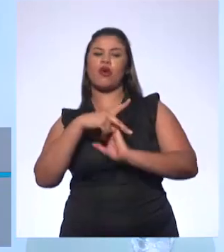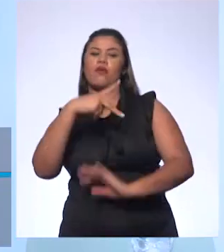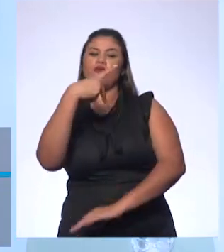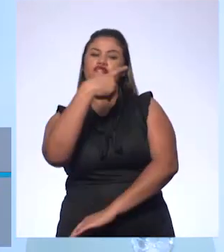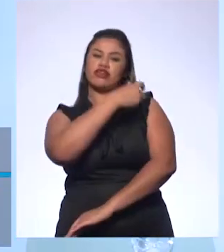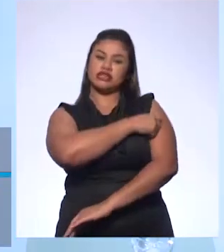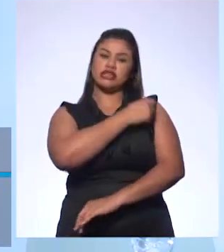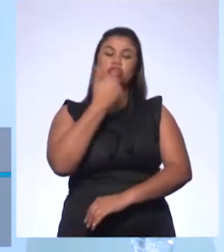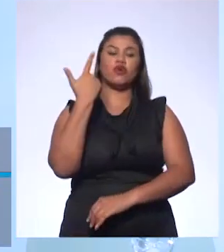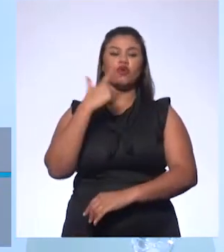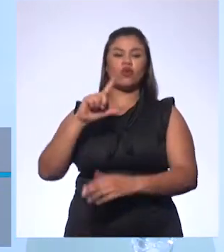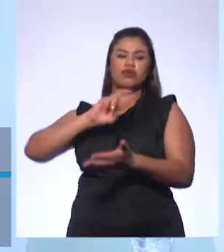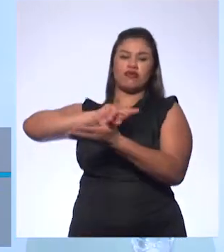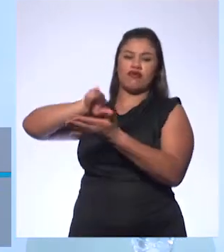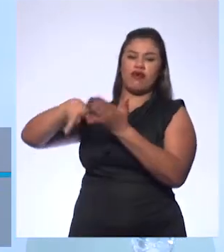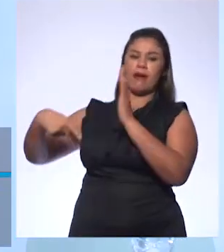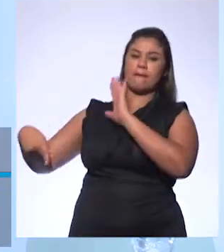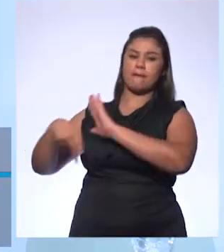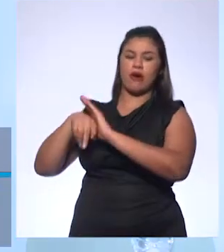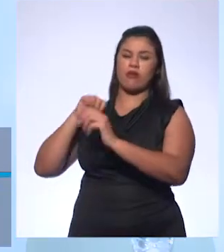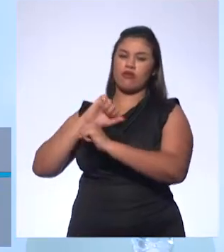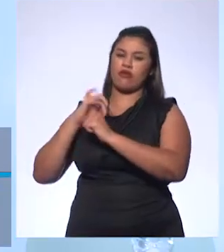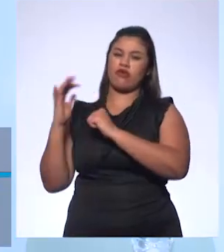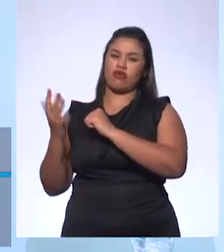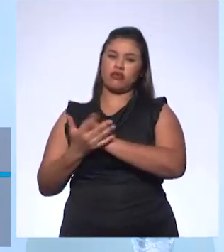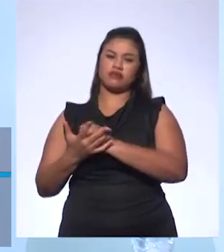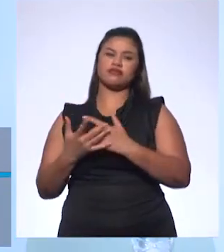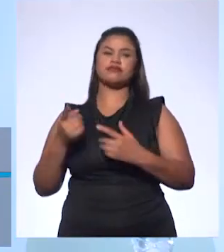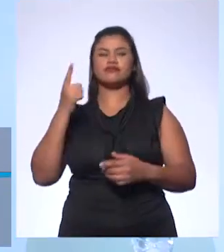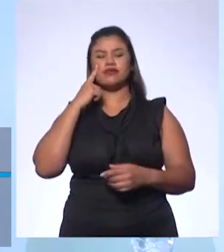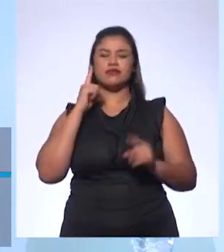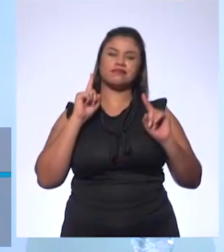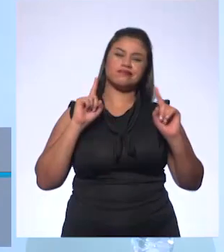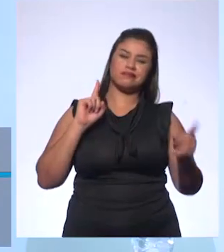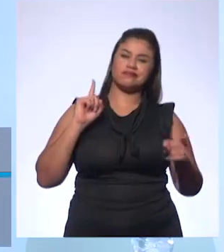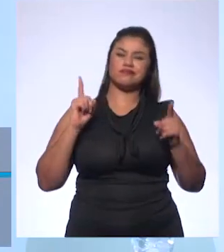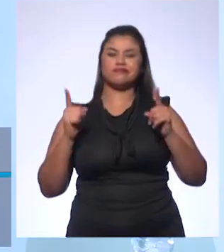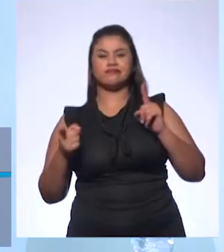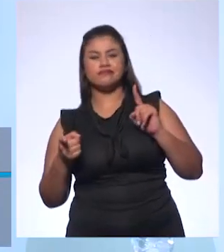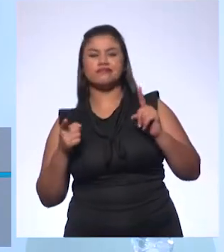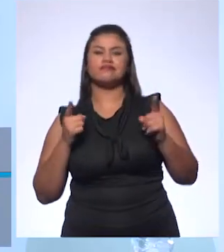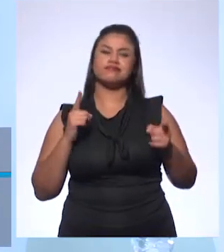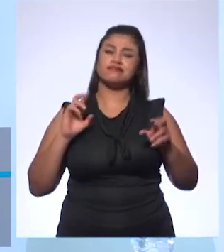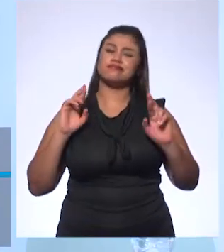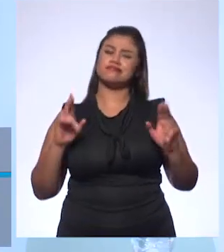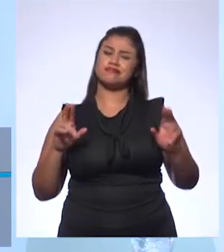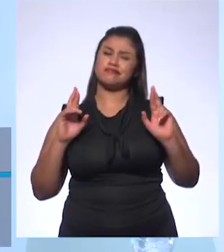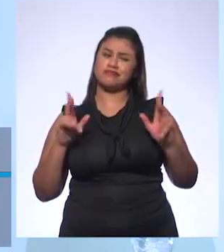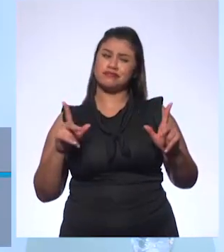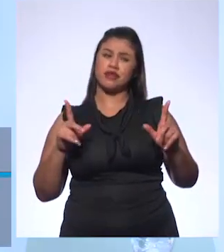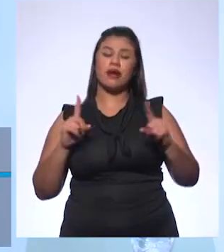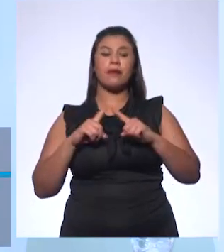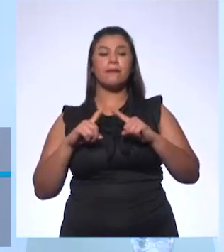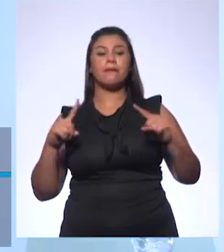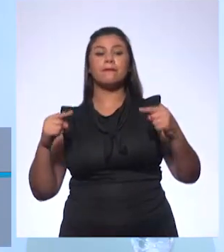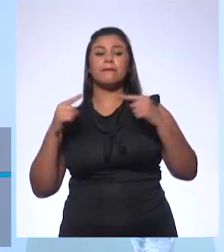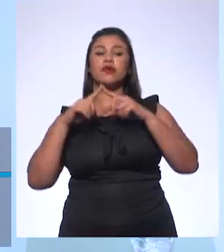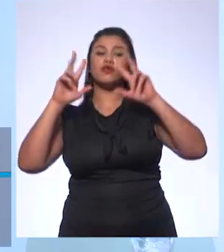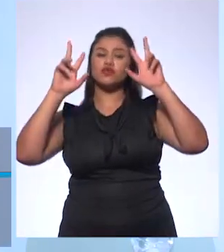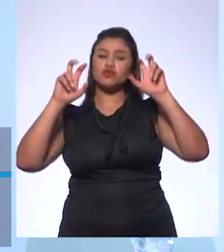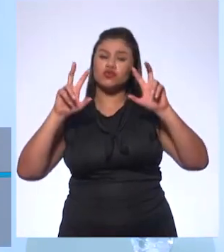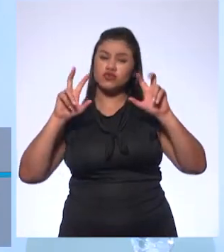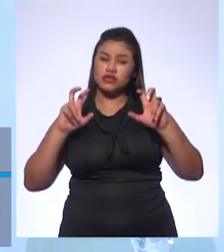outro, a questão dos sintomas, né? A diferença de resfriado para Covid. Então, os dois se relacionam, os